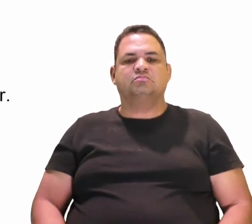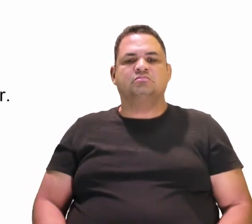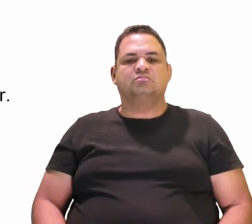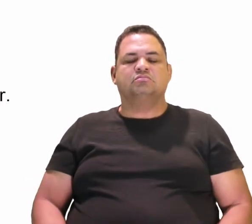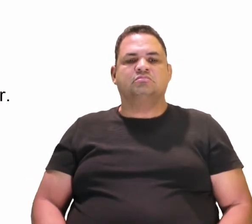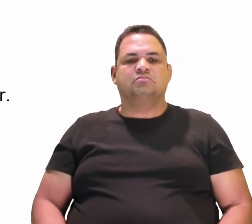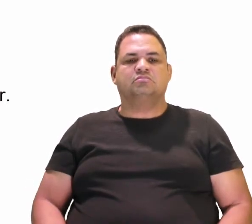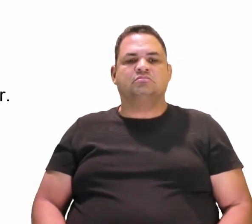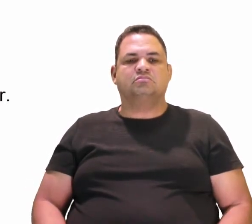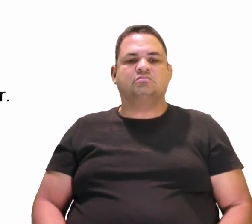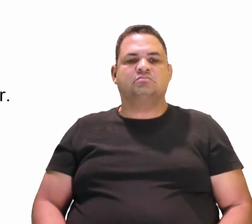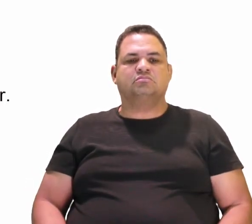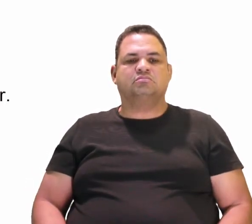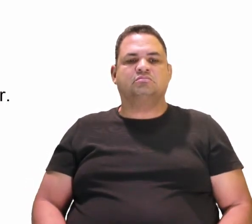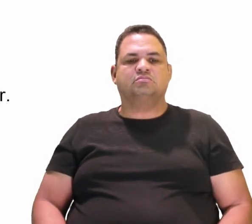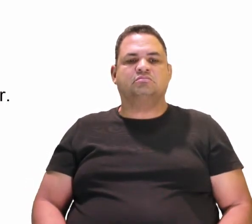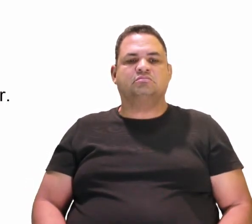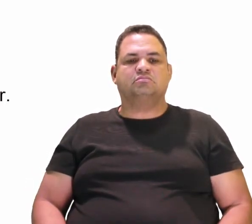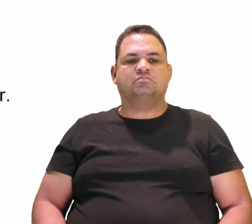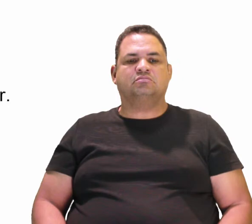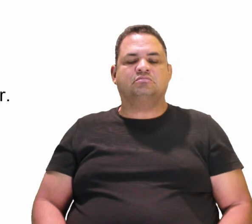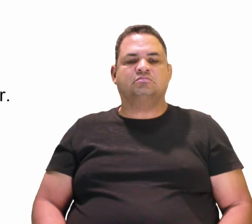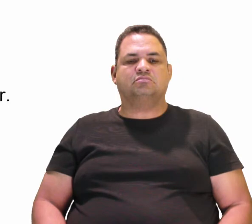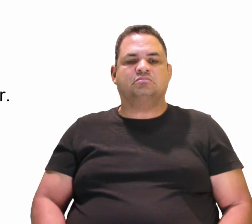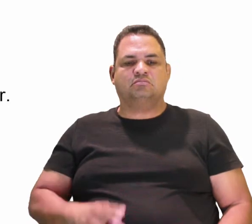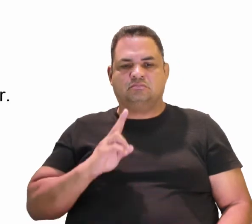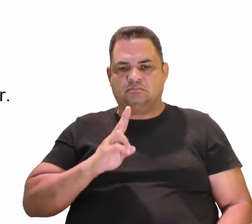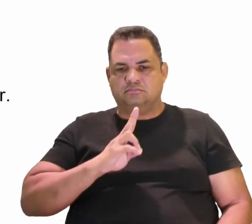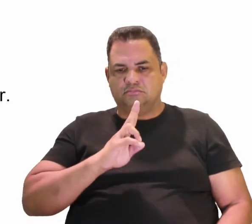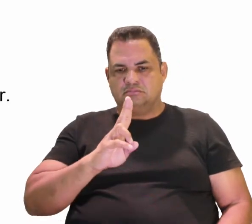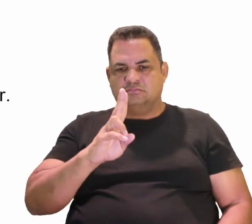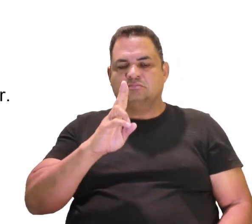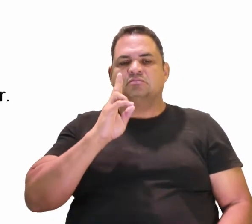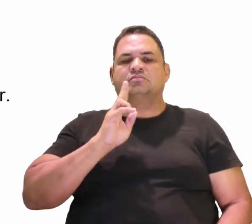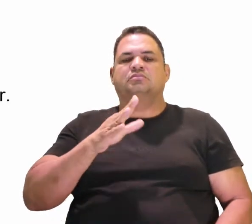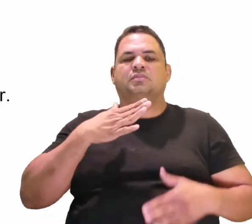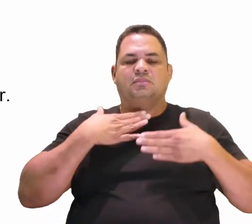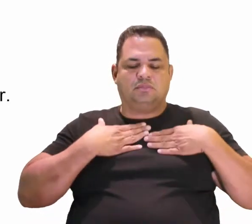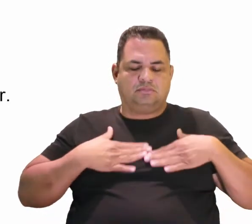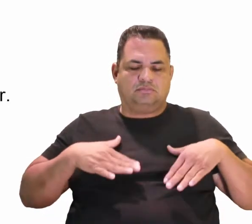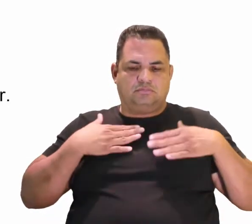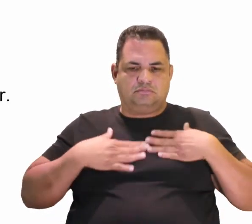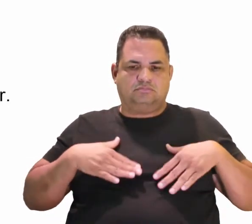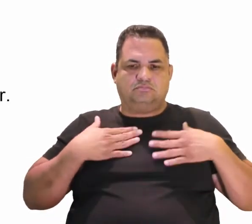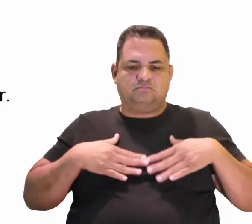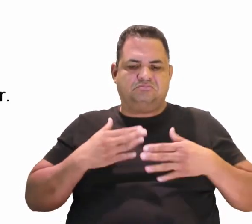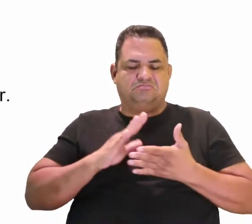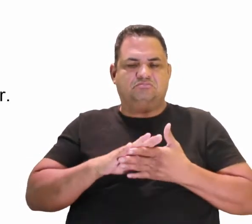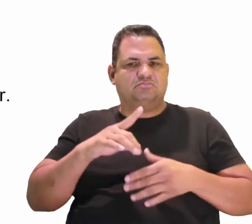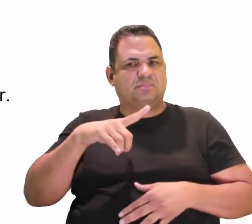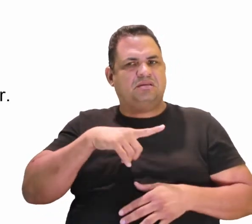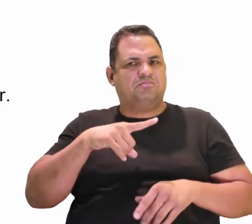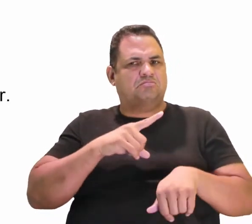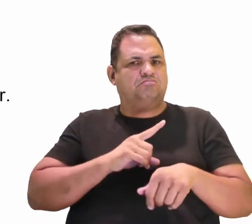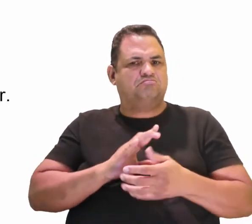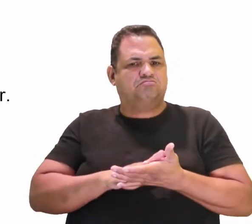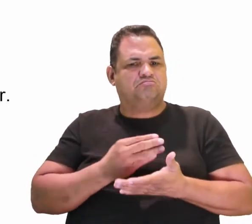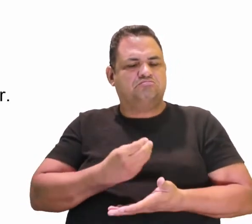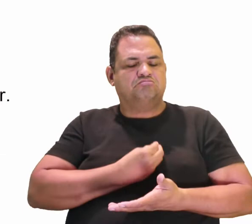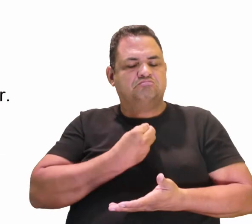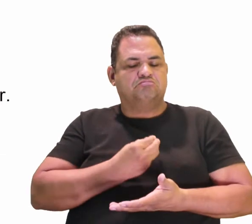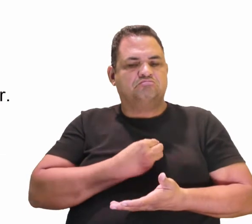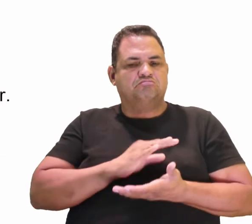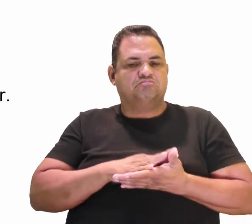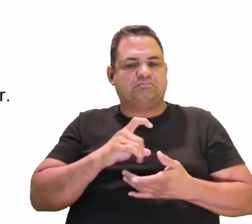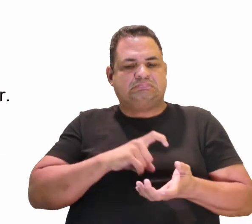é justamente o keep que nós vamos usar aqui. Keep calm, ou seja, mantenha calma em momentos de estresse, né? Em tempos de